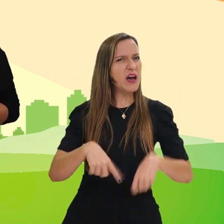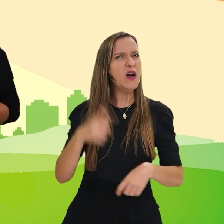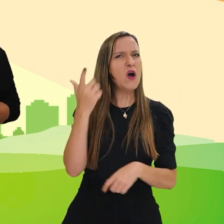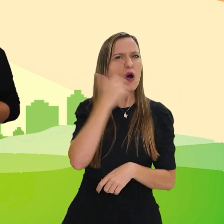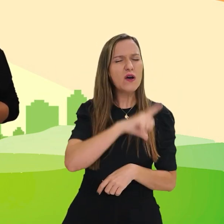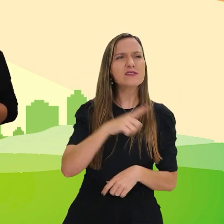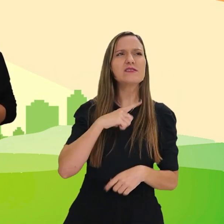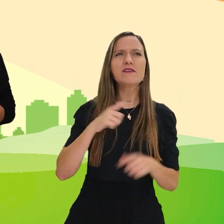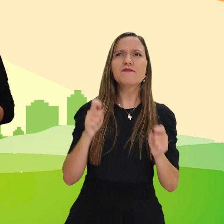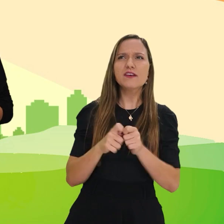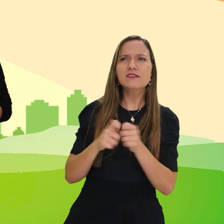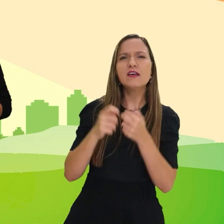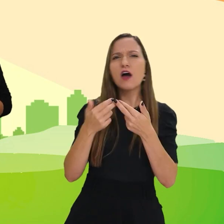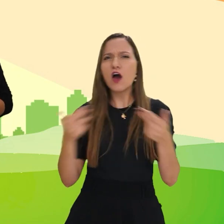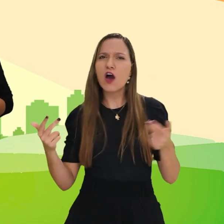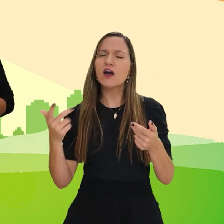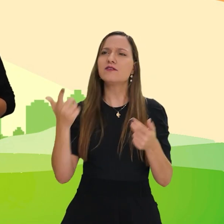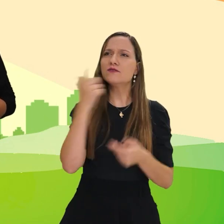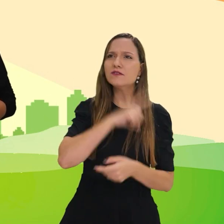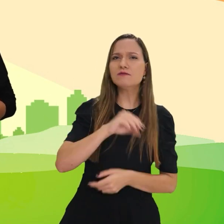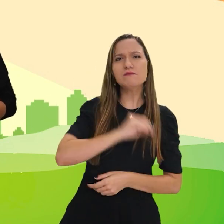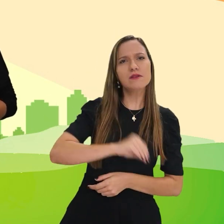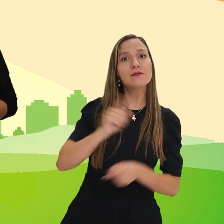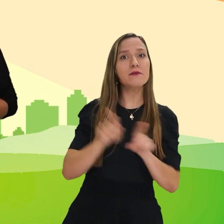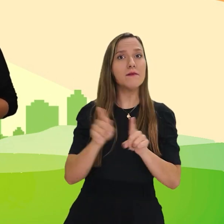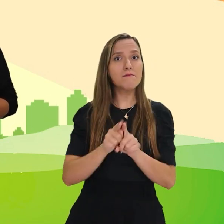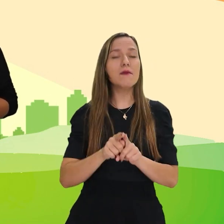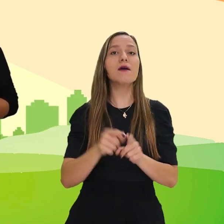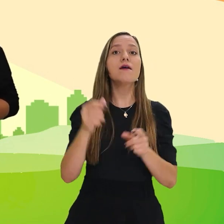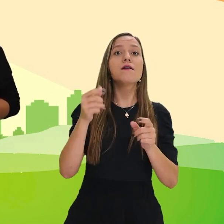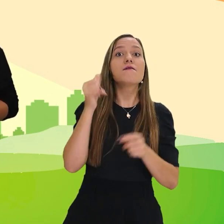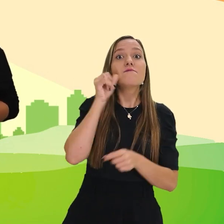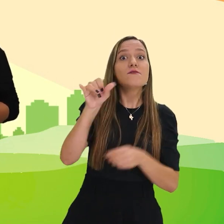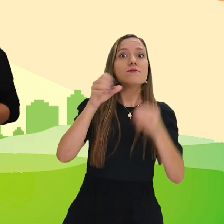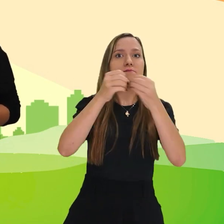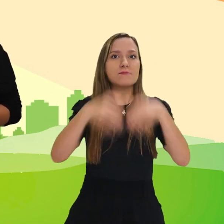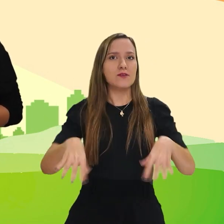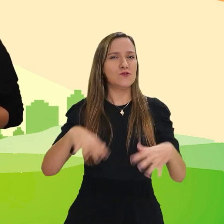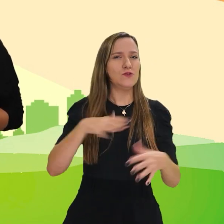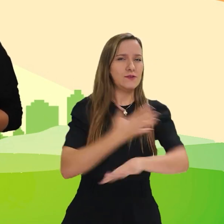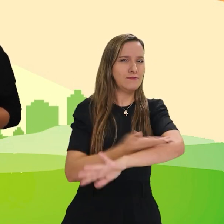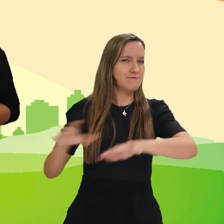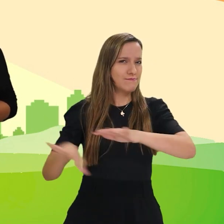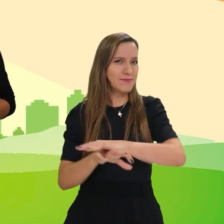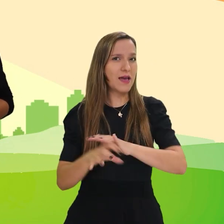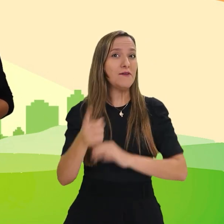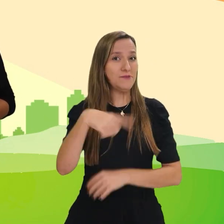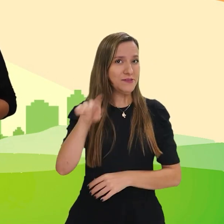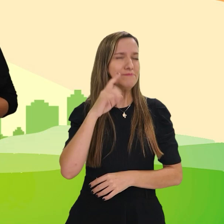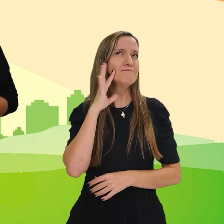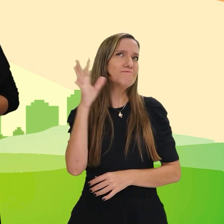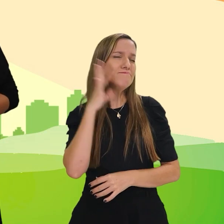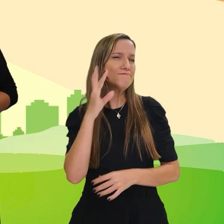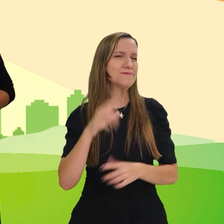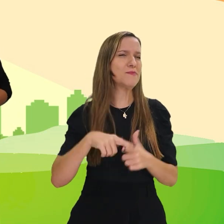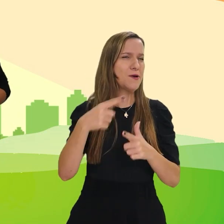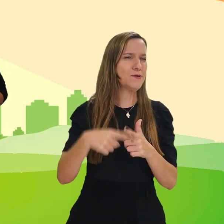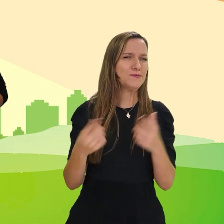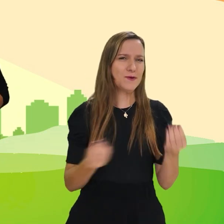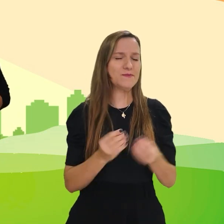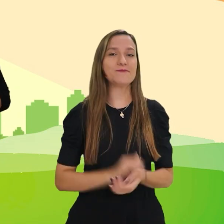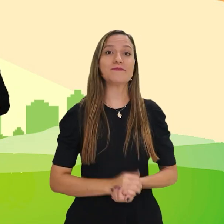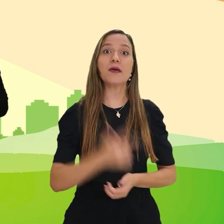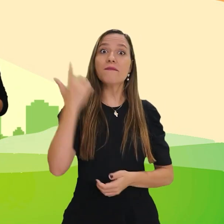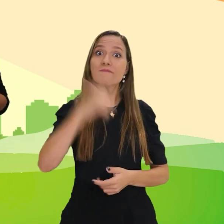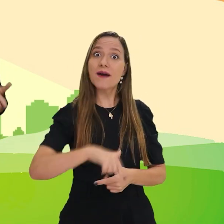produzir, ganhar dinheiro e amenizar os impactos ambientais? Fica essa pergunta para você pesquisar. Para mais